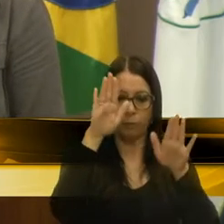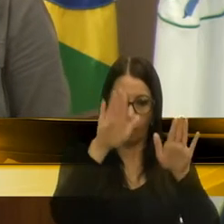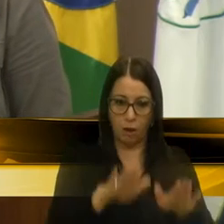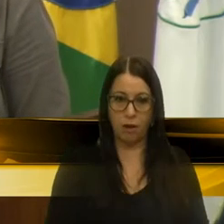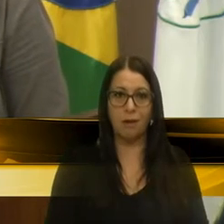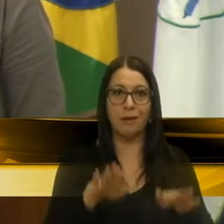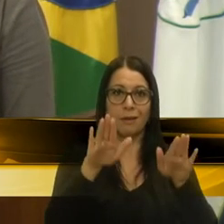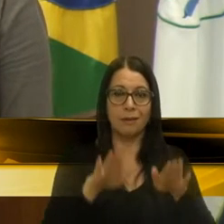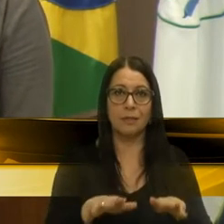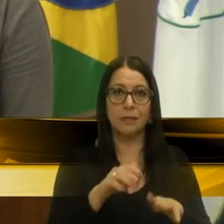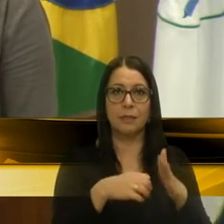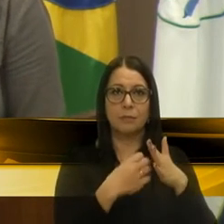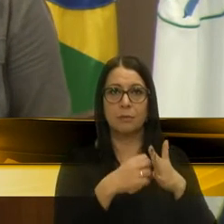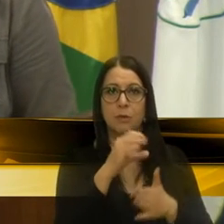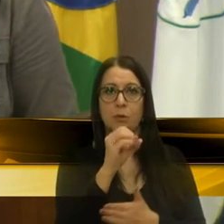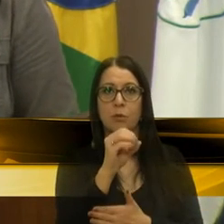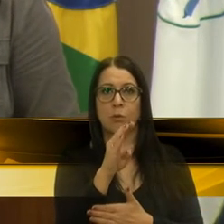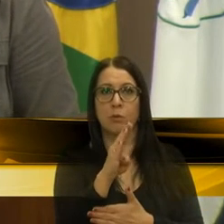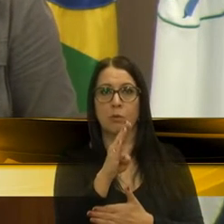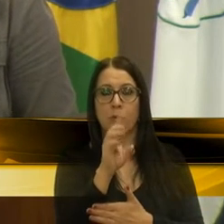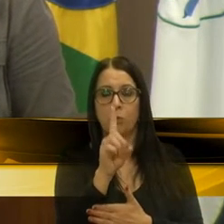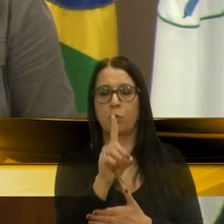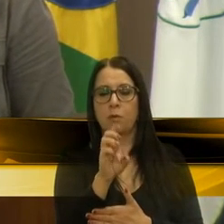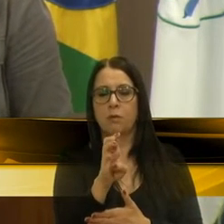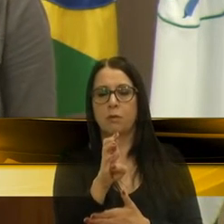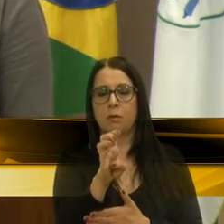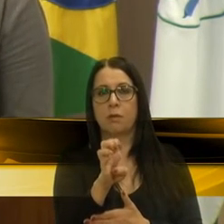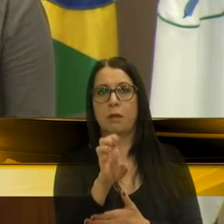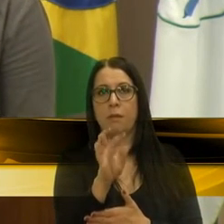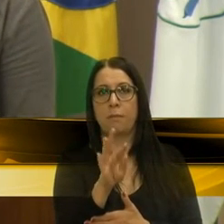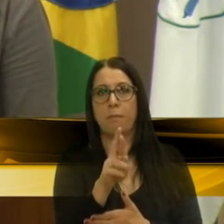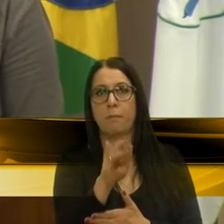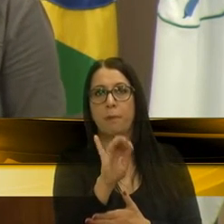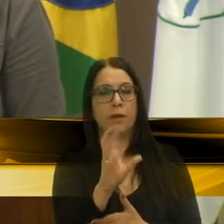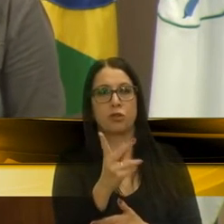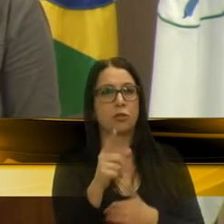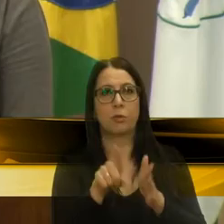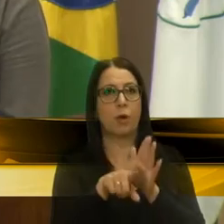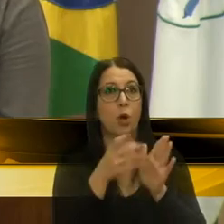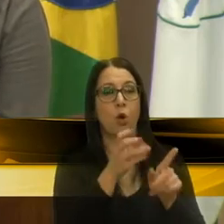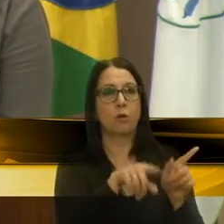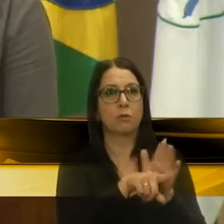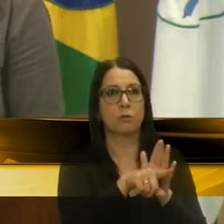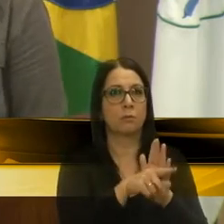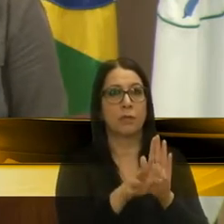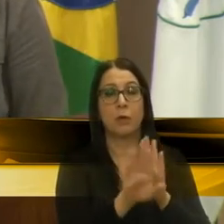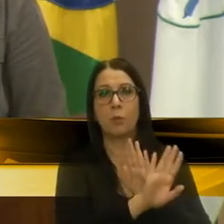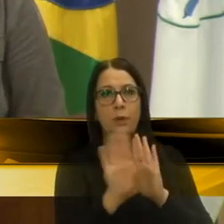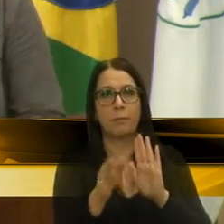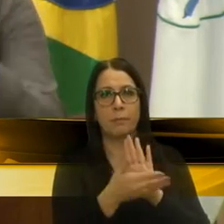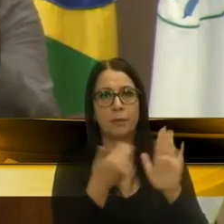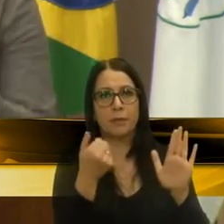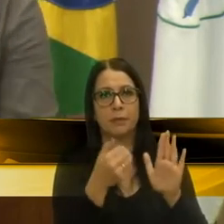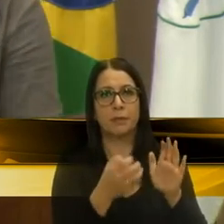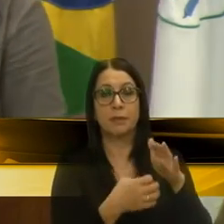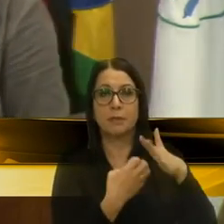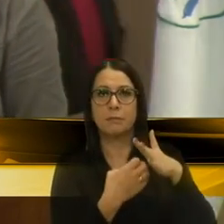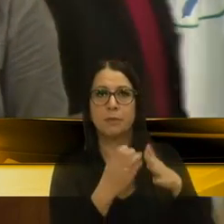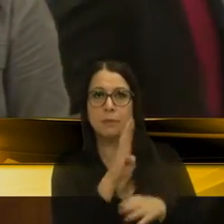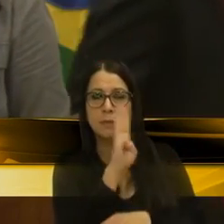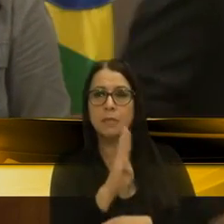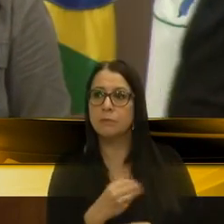que empresas como a Odebrecht, embora seja, a gente não é contra a investigação, mas não acabar com empresas brasileiras e depois